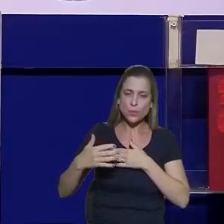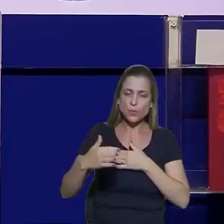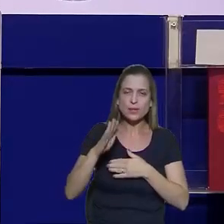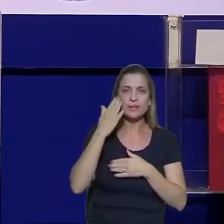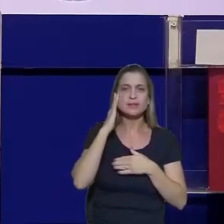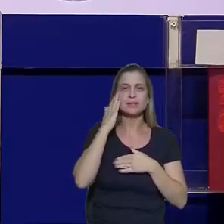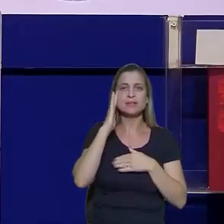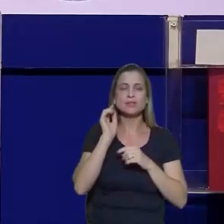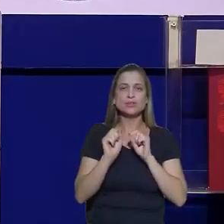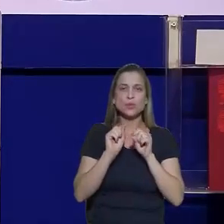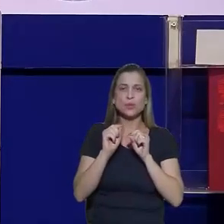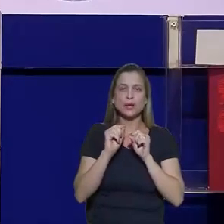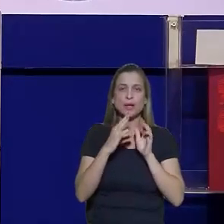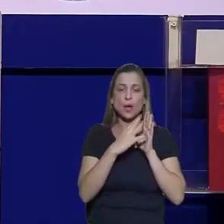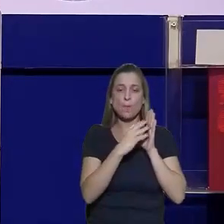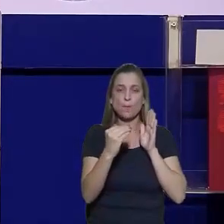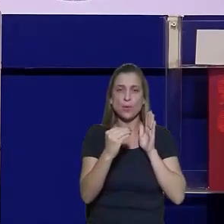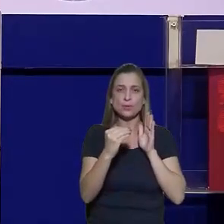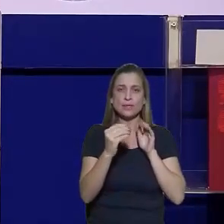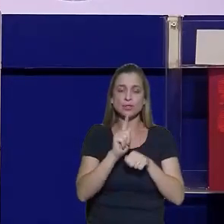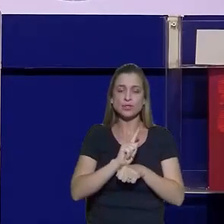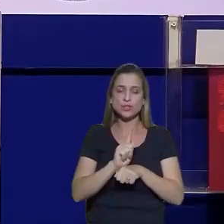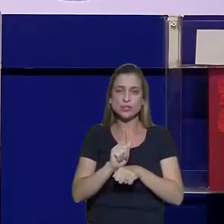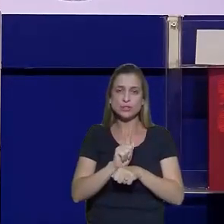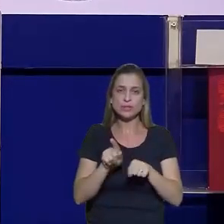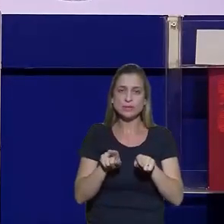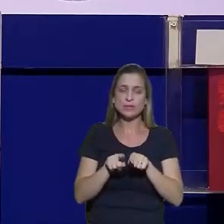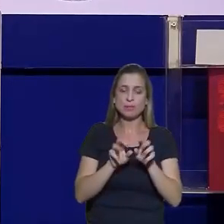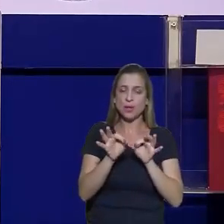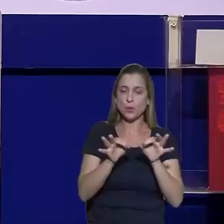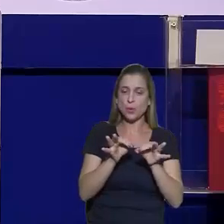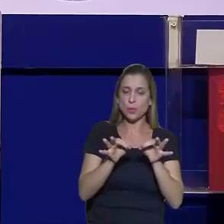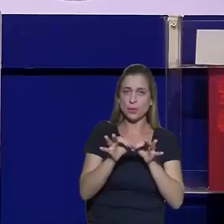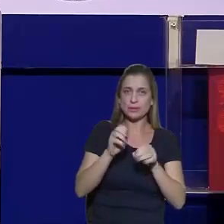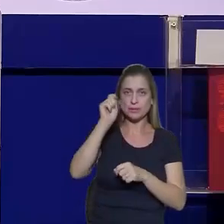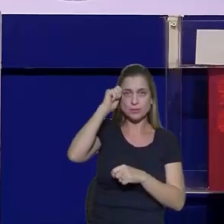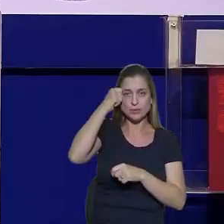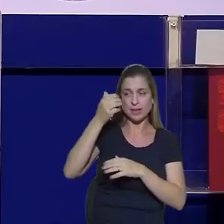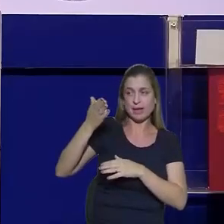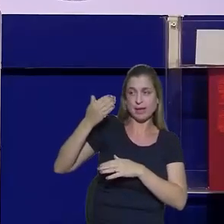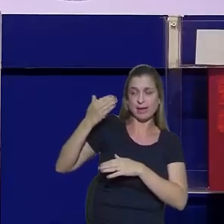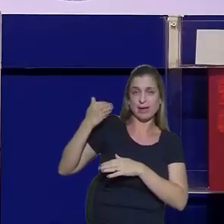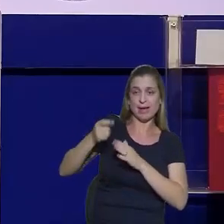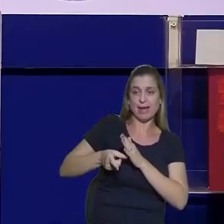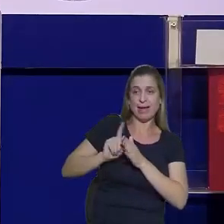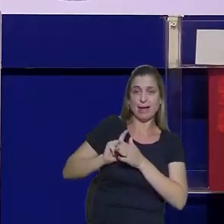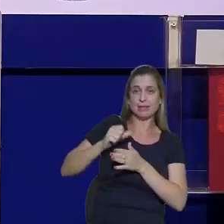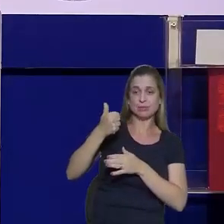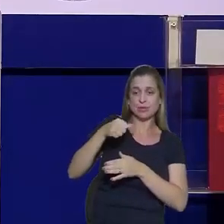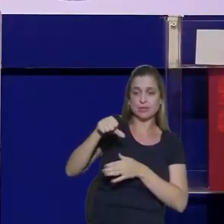que o modelo de concepção e gestão das organizações negras surgidas antes de 1990